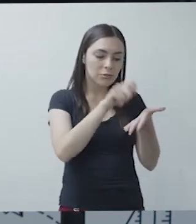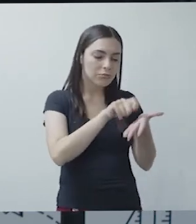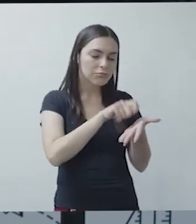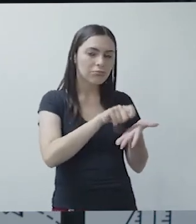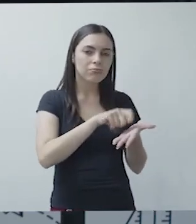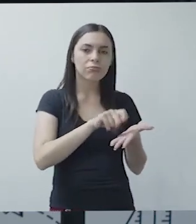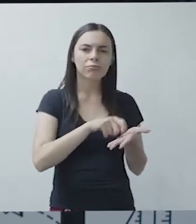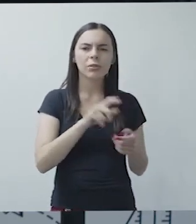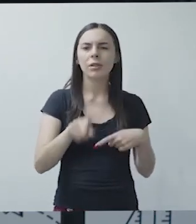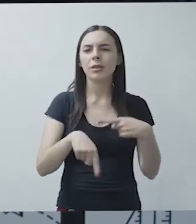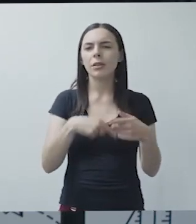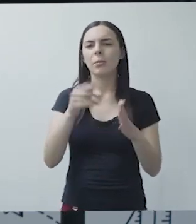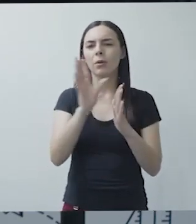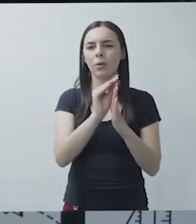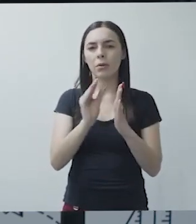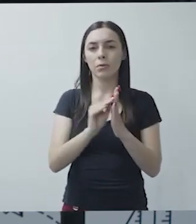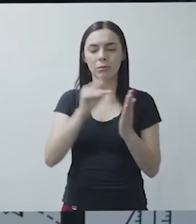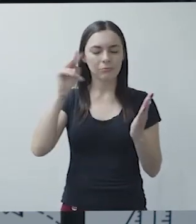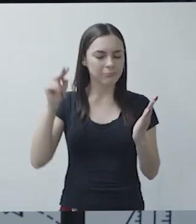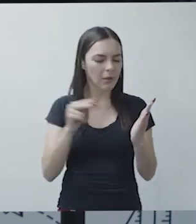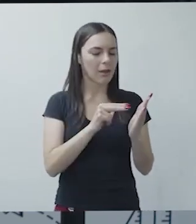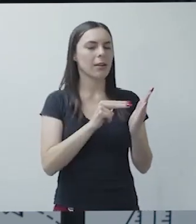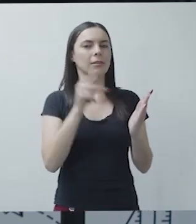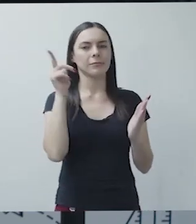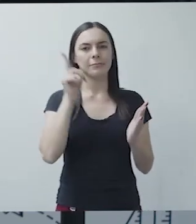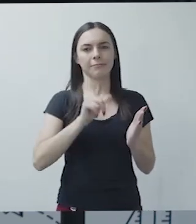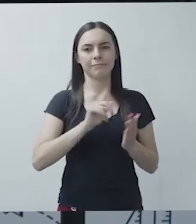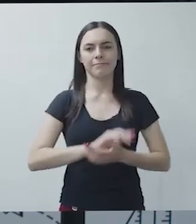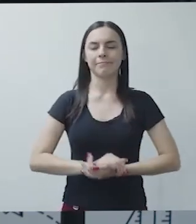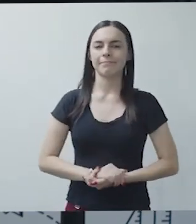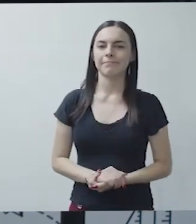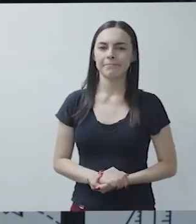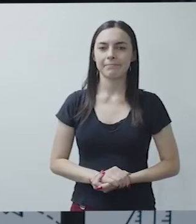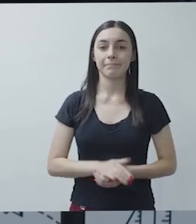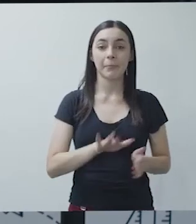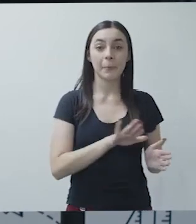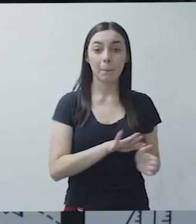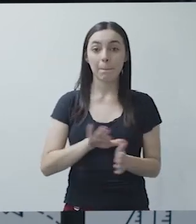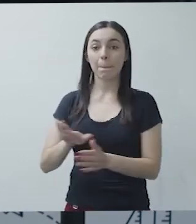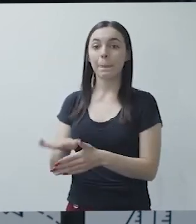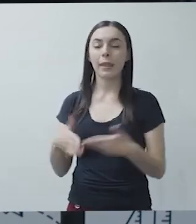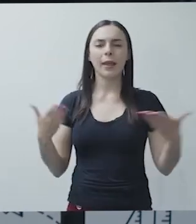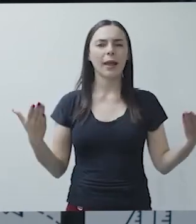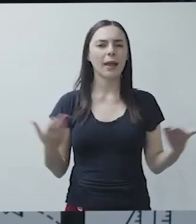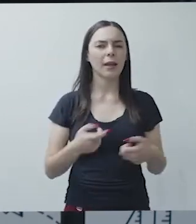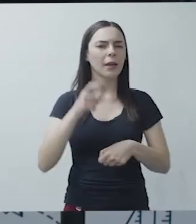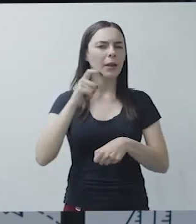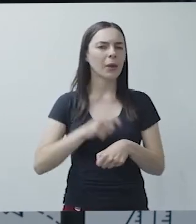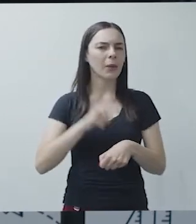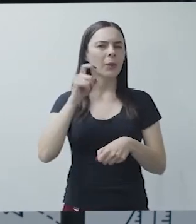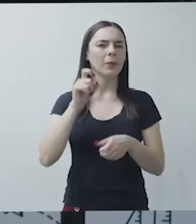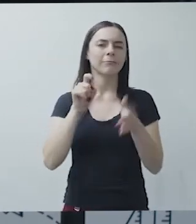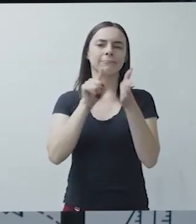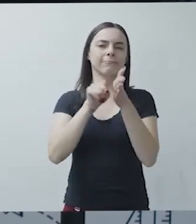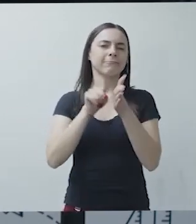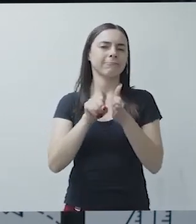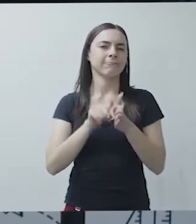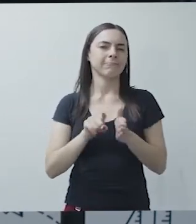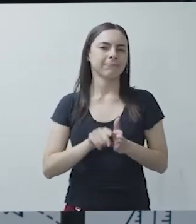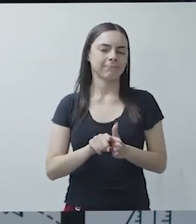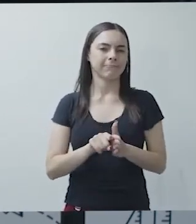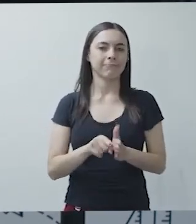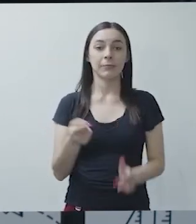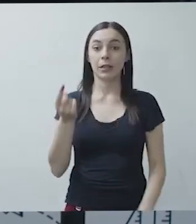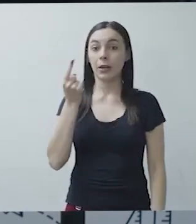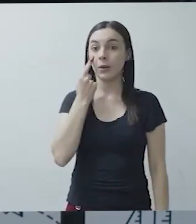depois pode retornar nesse conteúdo, tá? Agora nós vamos para um quiz. Olha